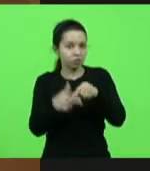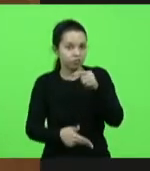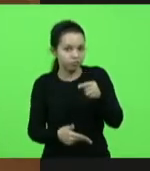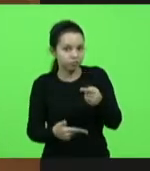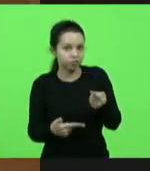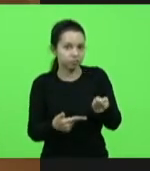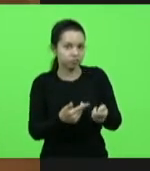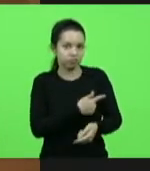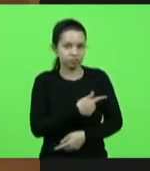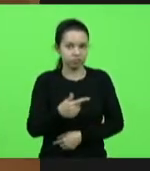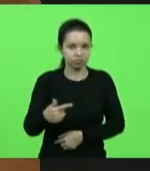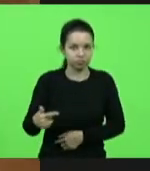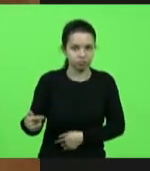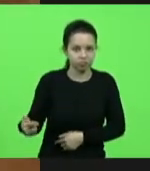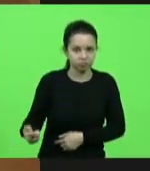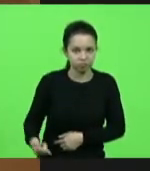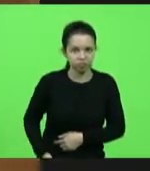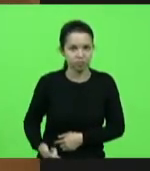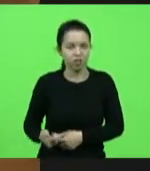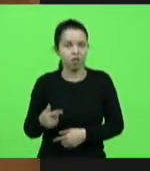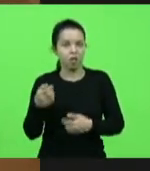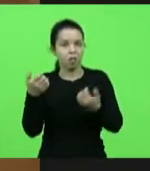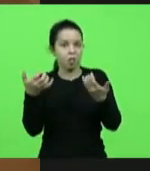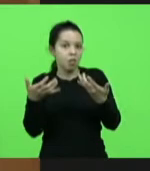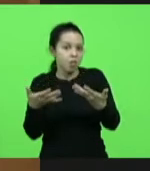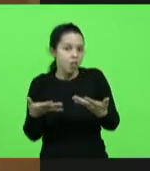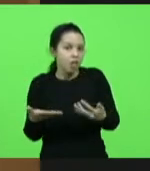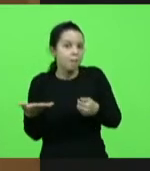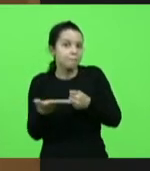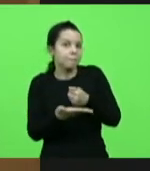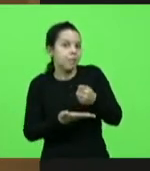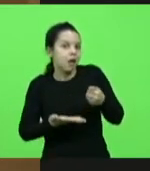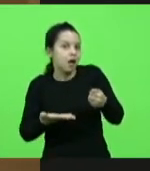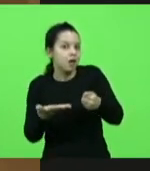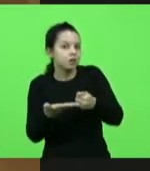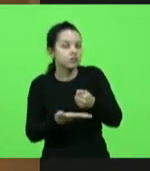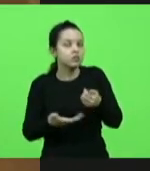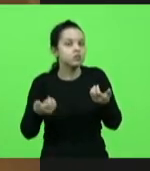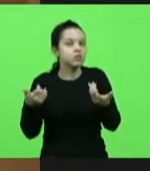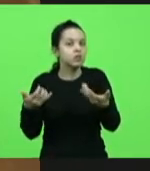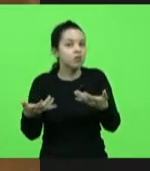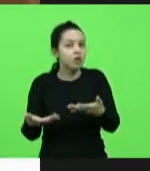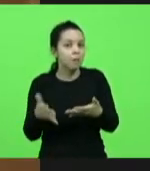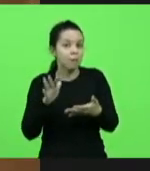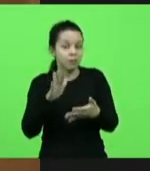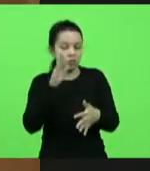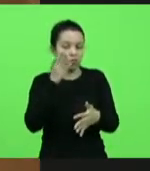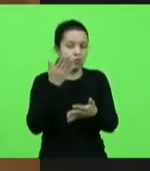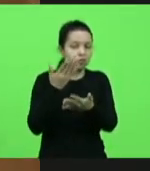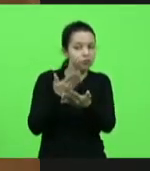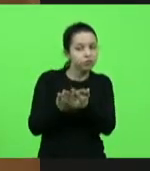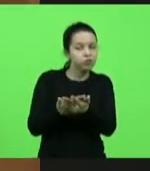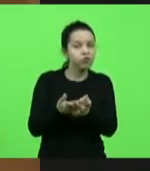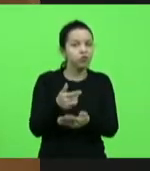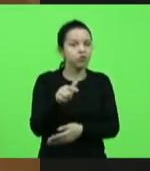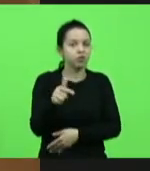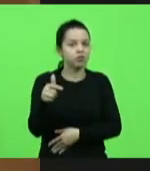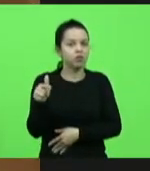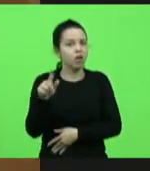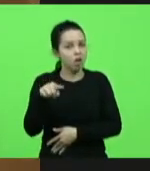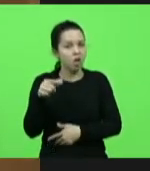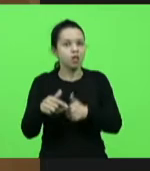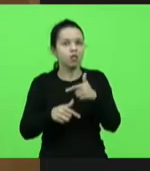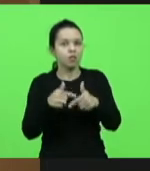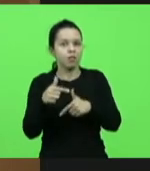cercada, né, de uma base, que não é sempre uma base muito confiável, é o trabalho do governador